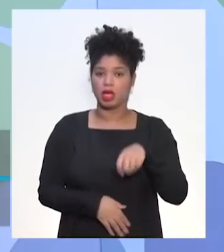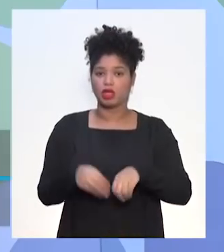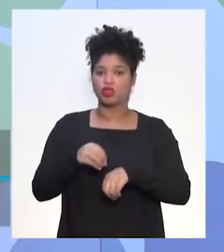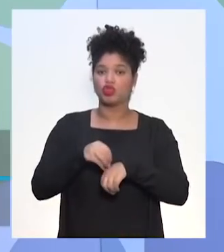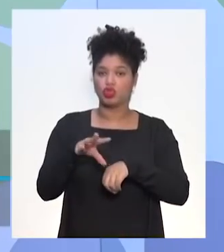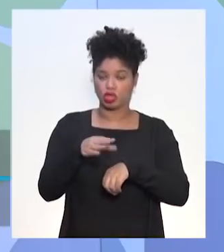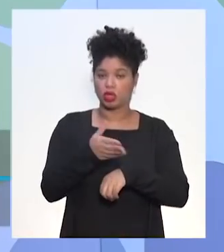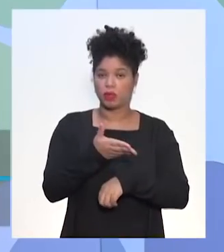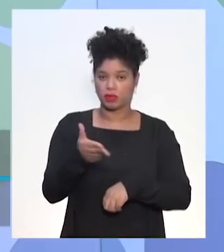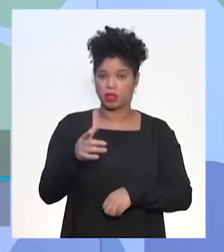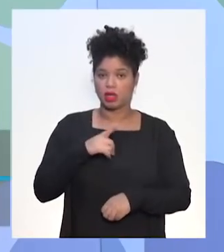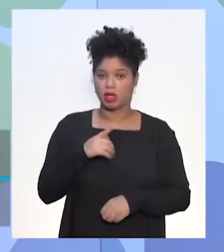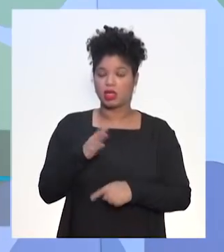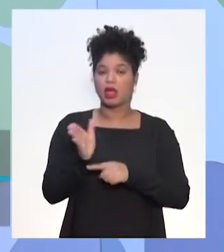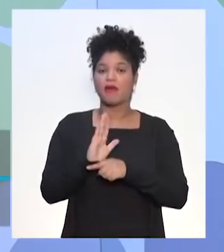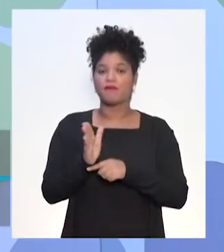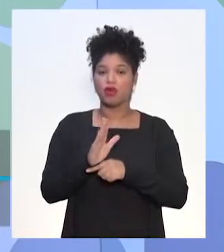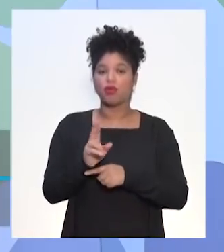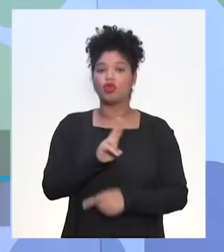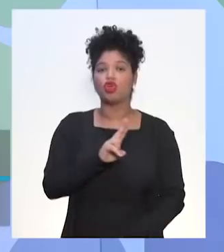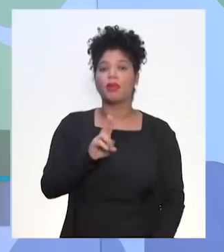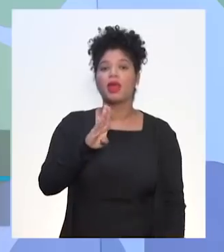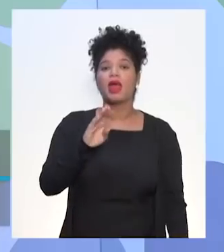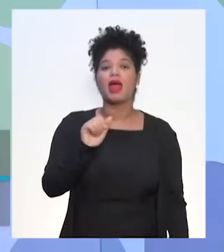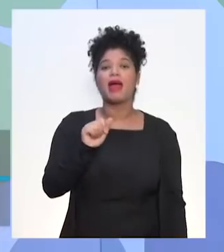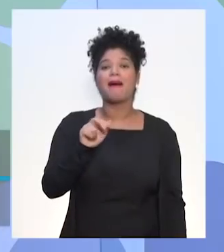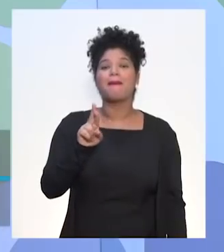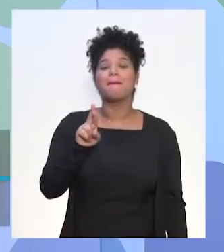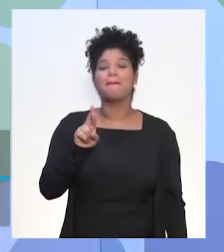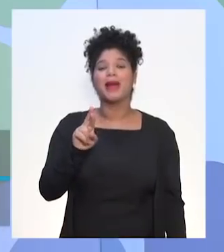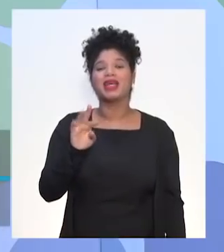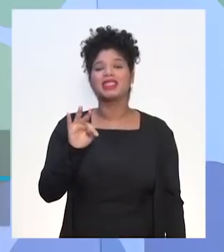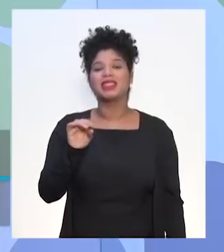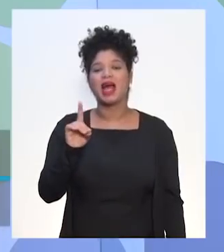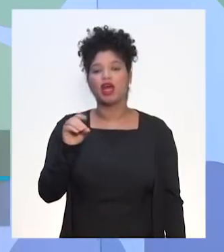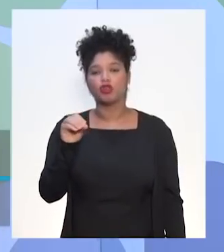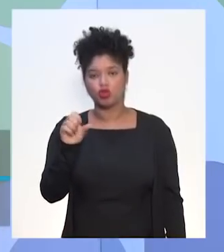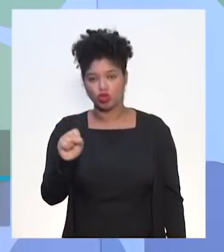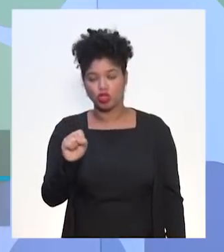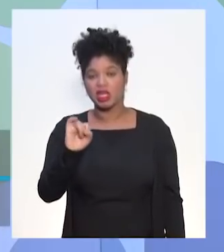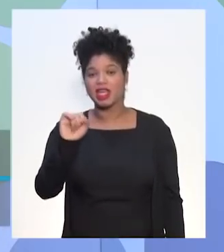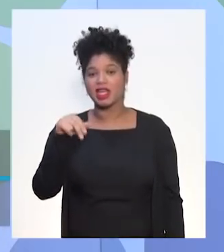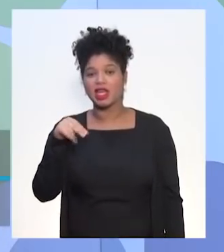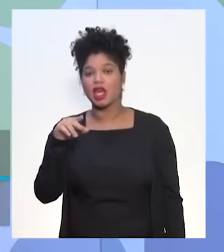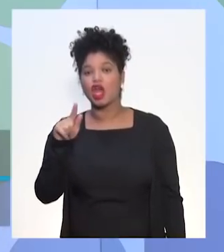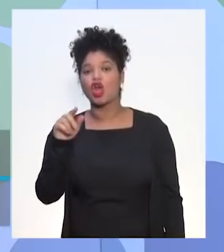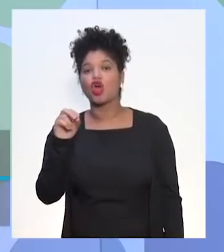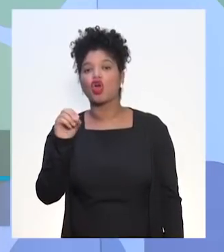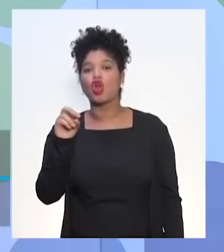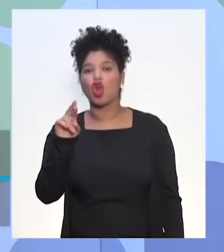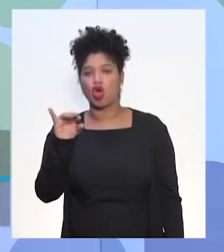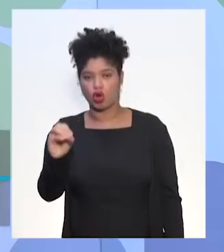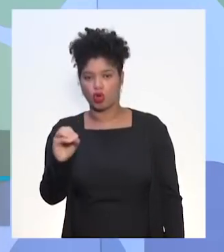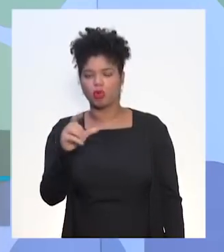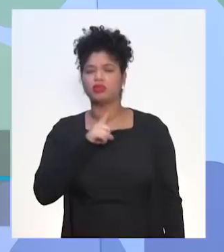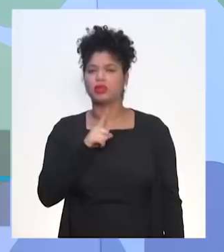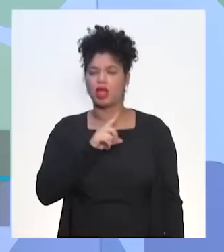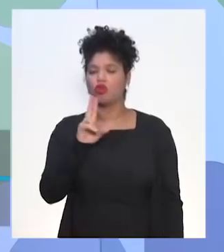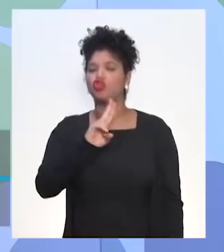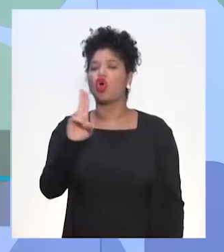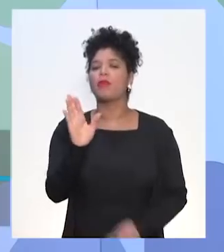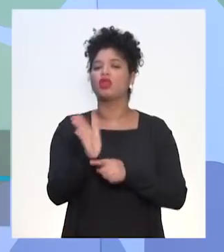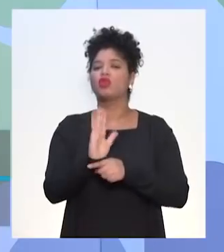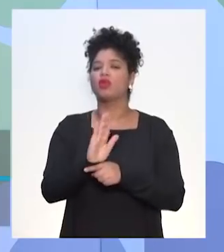sugestão. Tem o filme Bastardos Inglórios, do Tarantino, que ele aborda bastante essa visão do cinema. E como o cinema ele é usado também